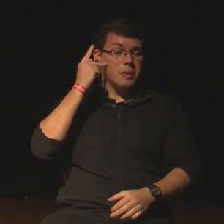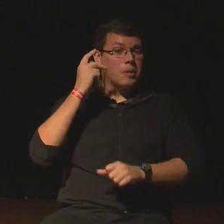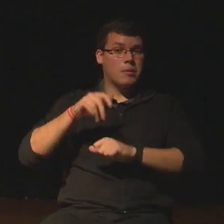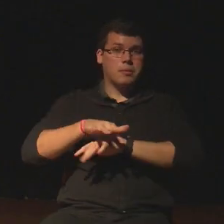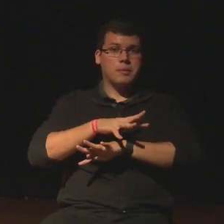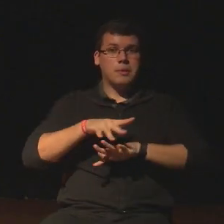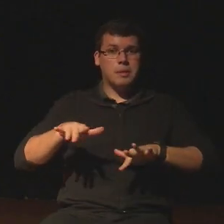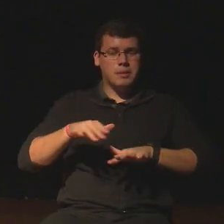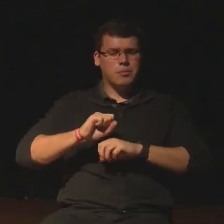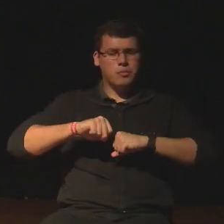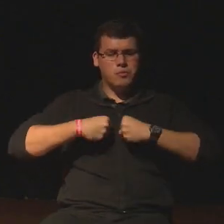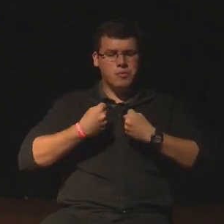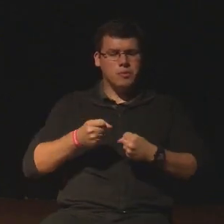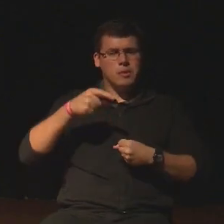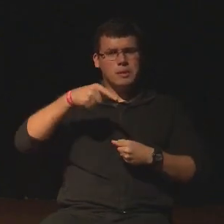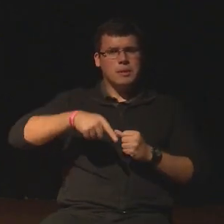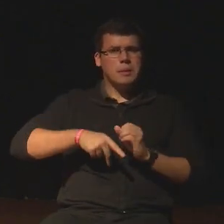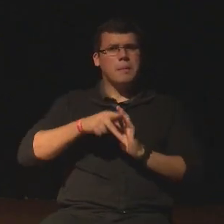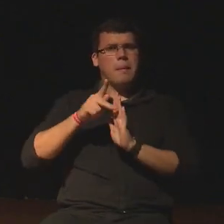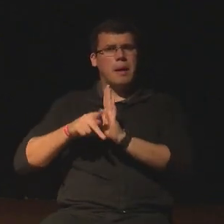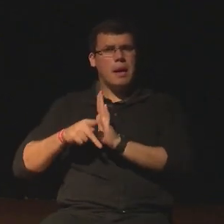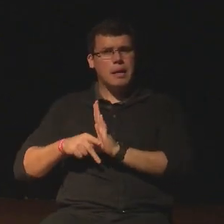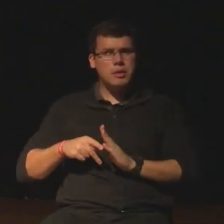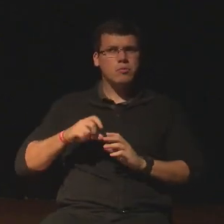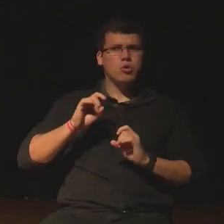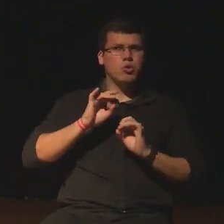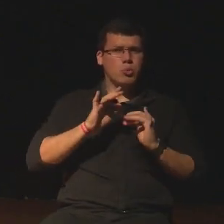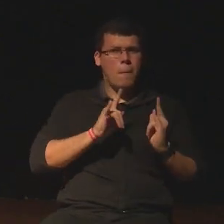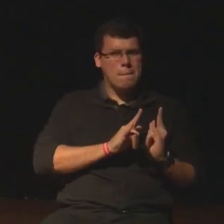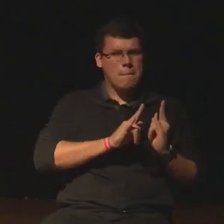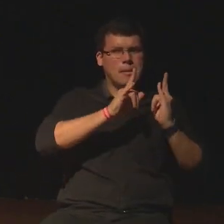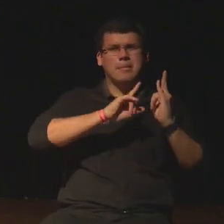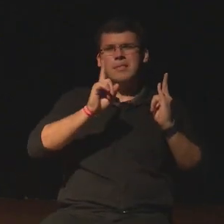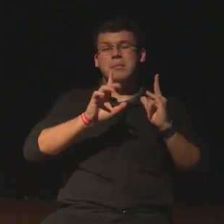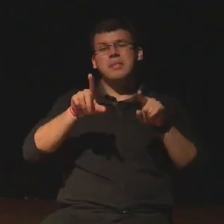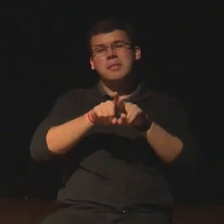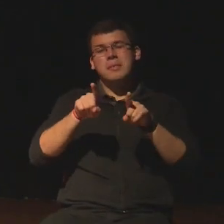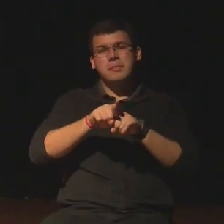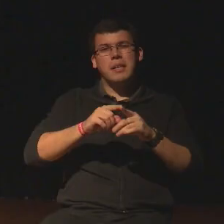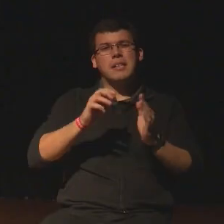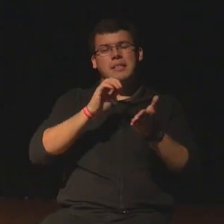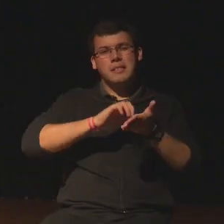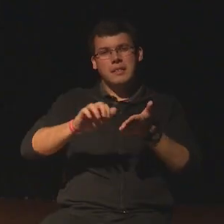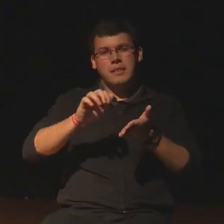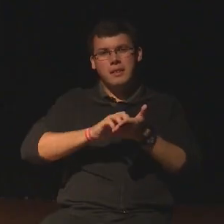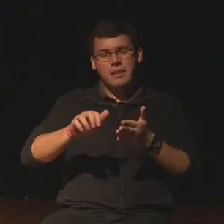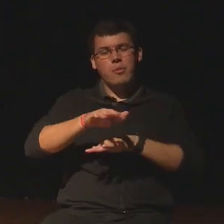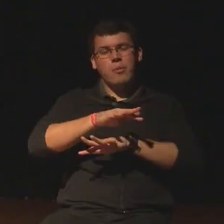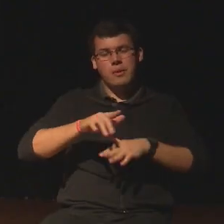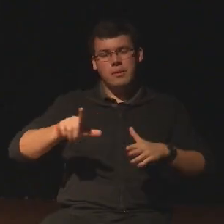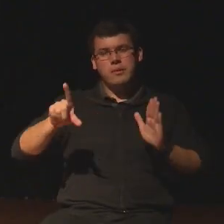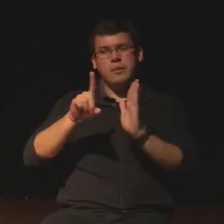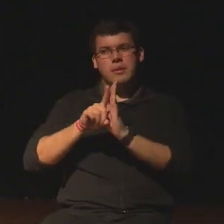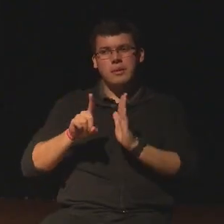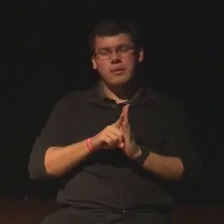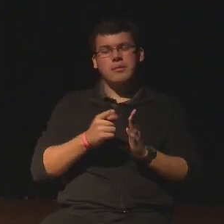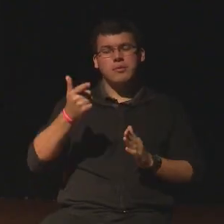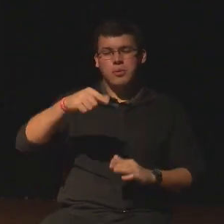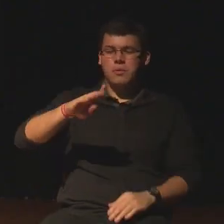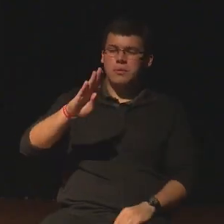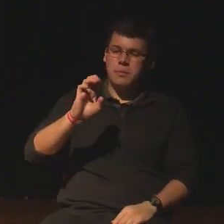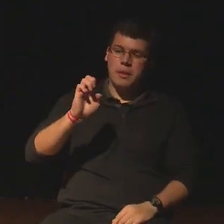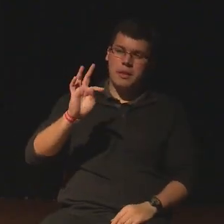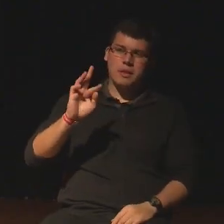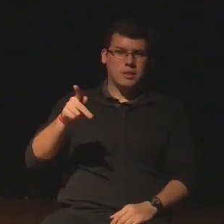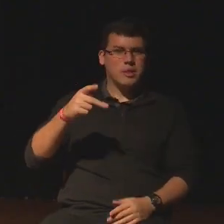essa iniciativa, que vem tanto do MASP quanto da Secretaria de Urbanismo e Licenciamento. Então, parabenizar mais uma vez aqui a Beth, que é